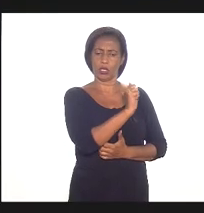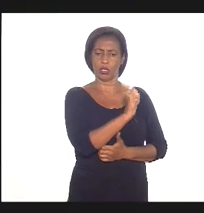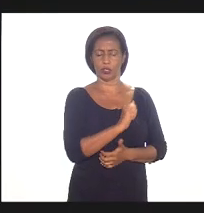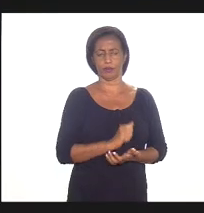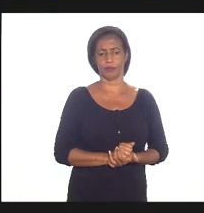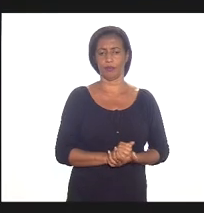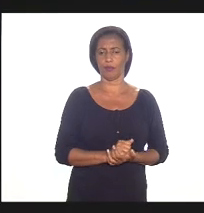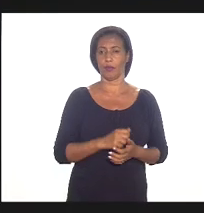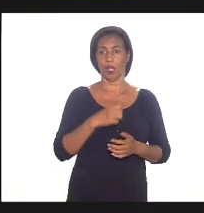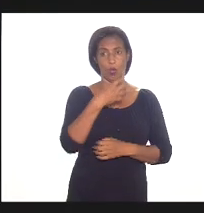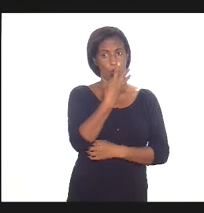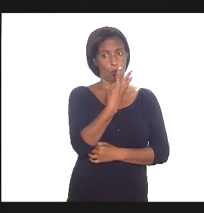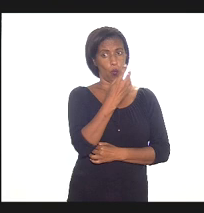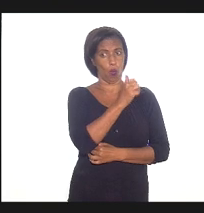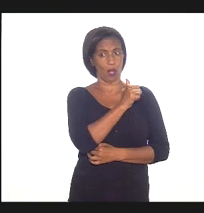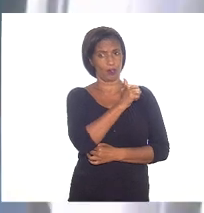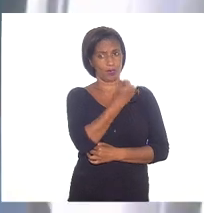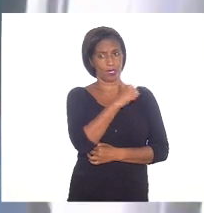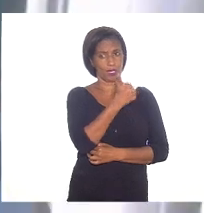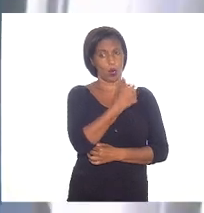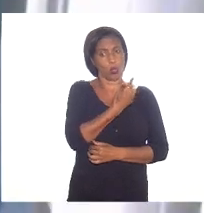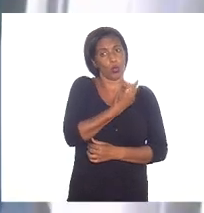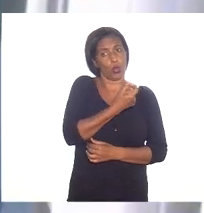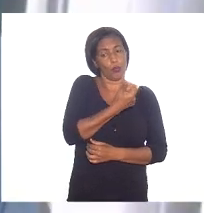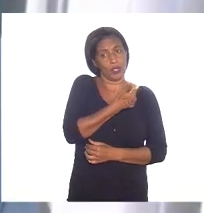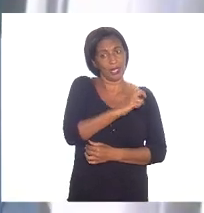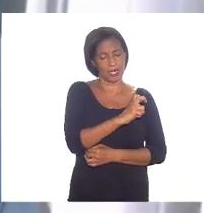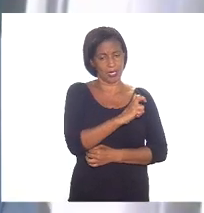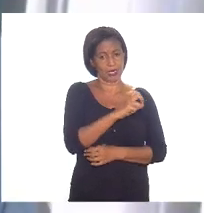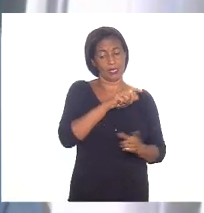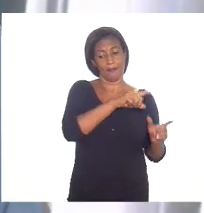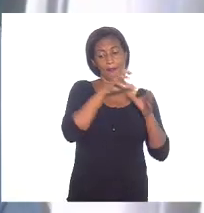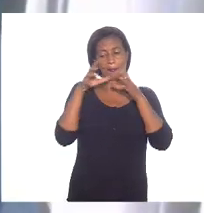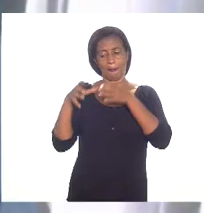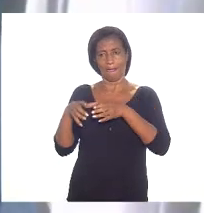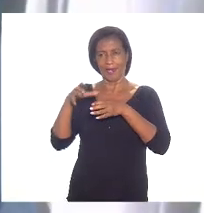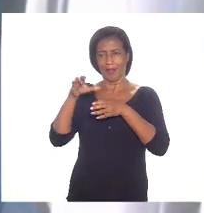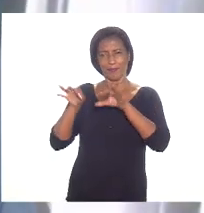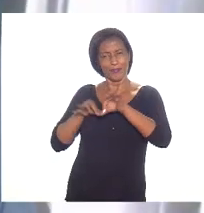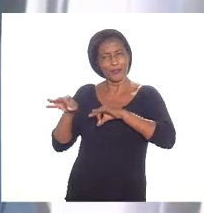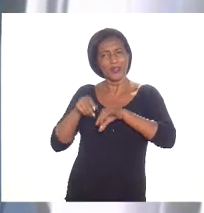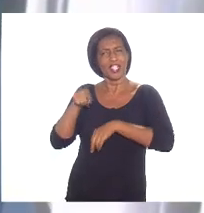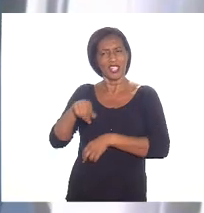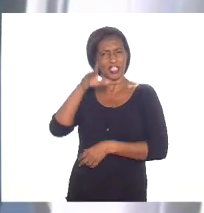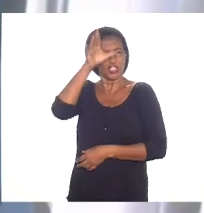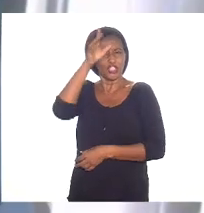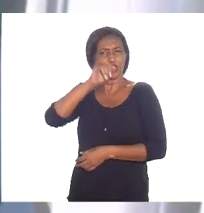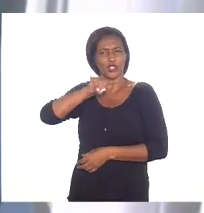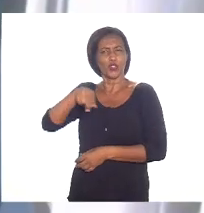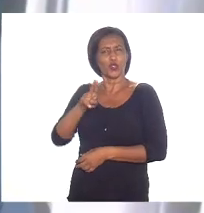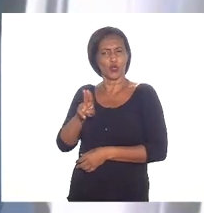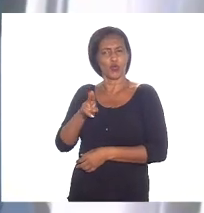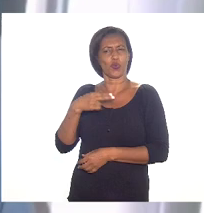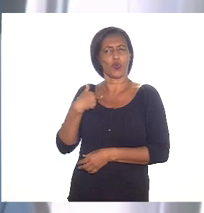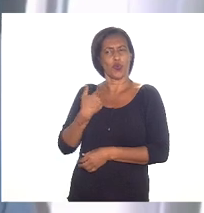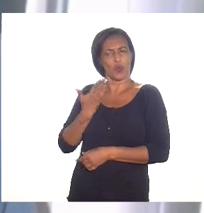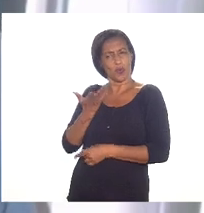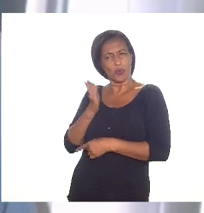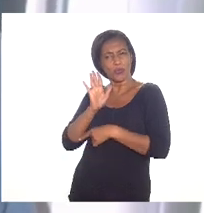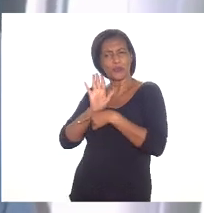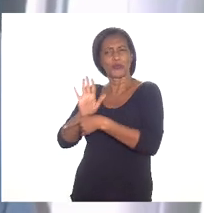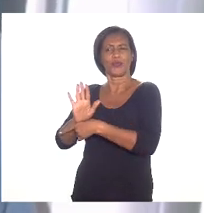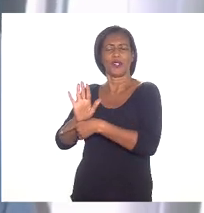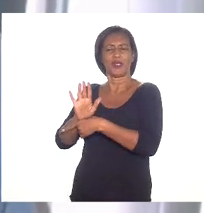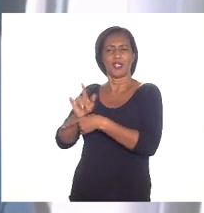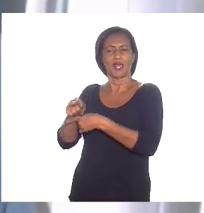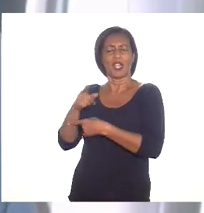é o projeto 411-A de 2015. Quanto ao projeto da Tia Ju, eu endosso a manifestação da deputada